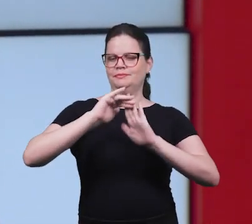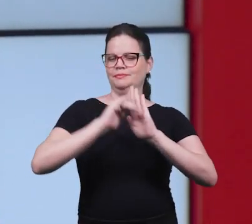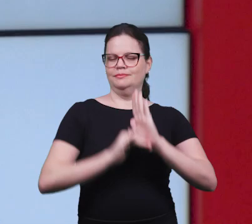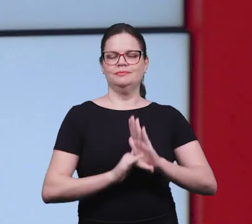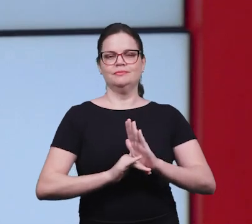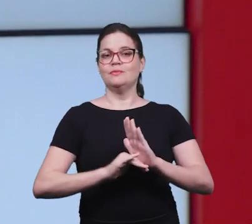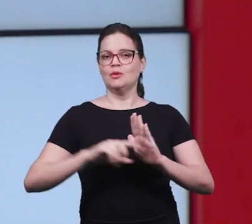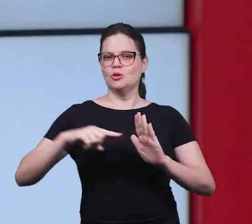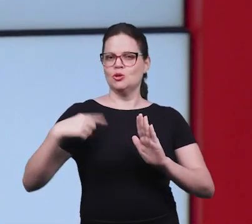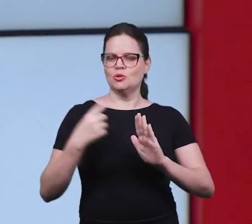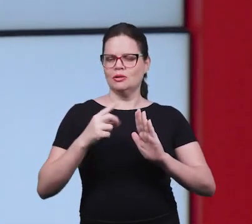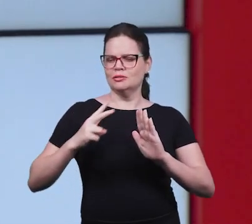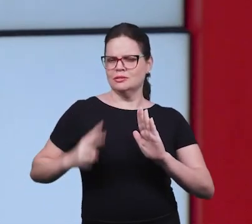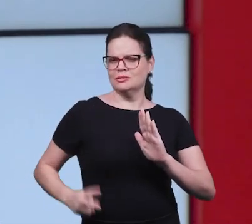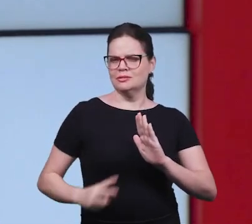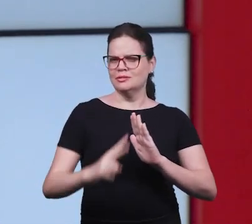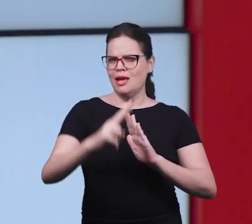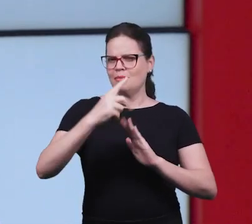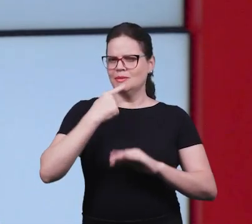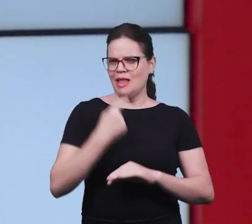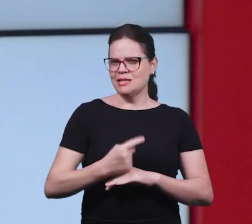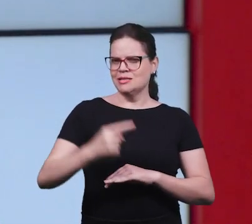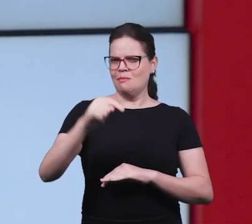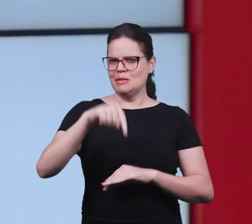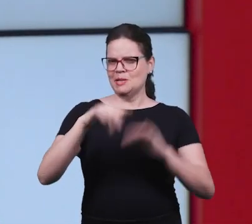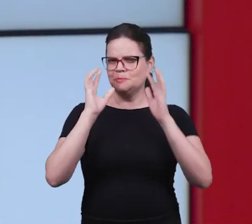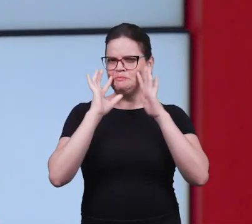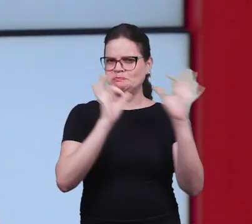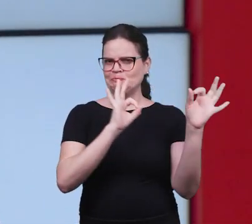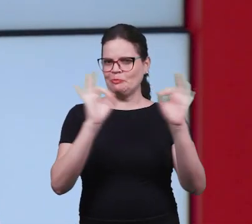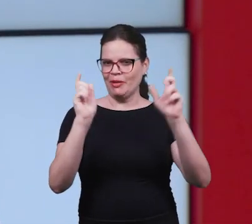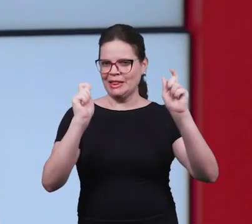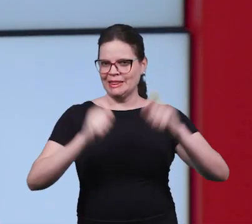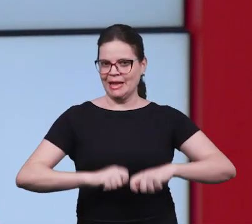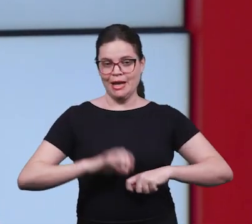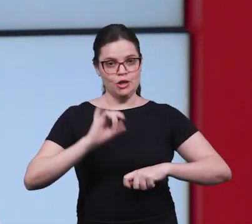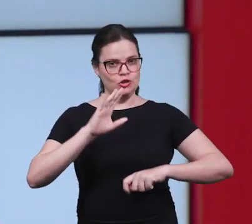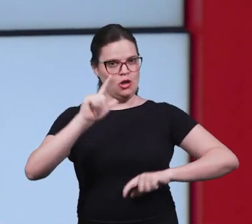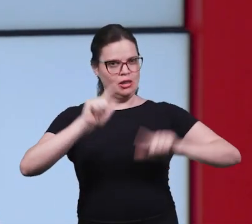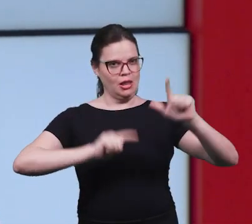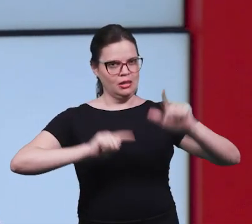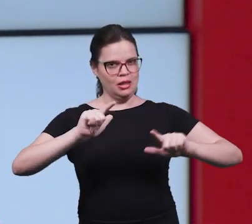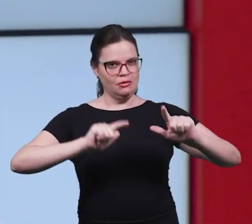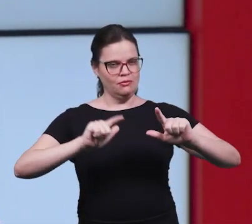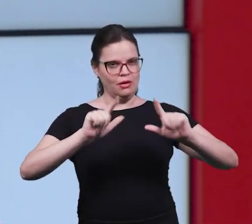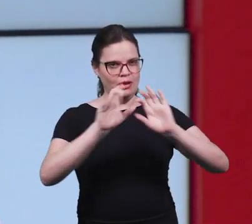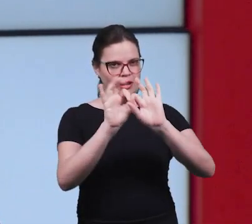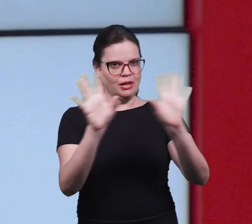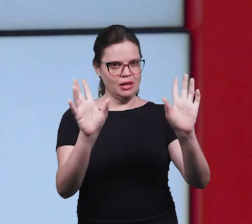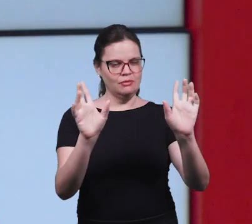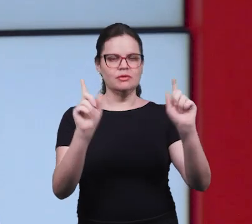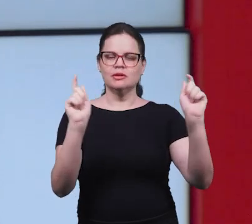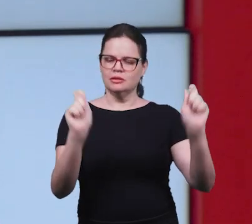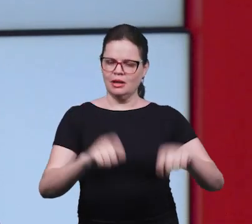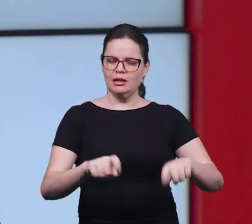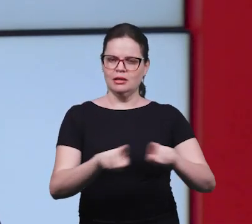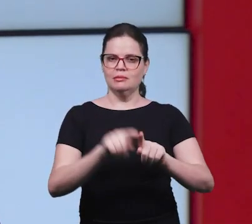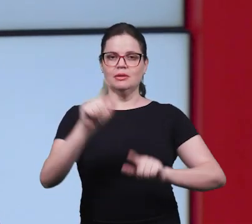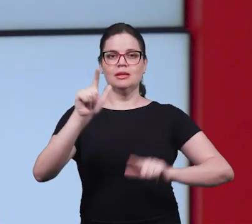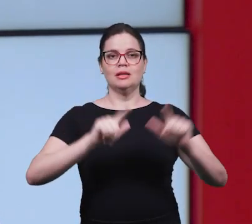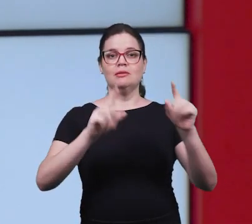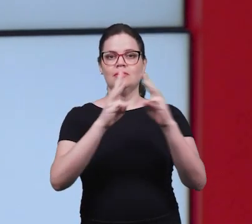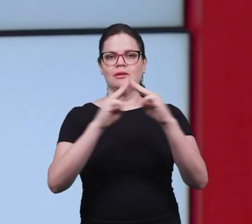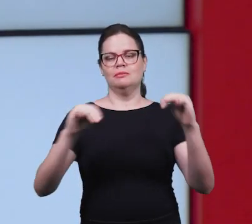o nosso encontro semanal, que você assiste não só através da TV aberta, mas também através da TV Manaim,